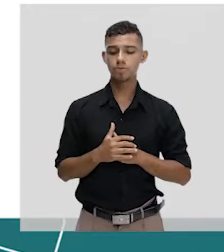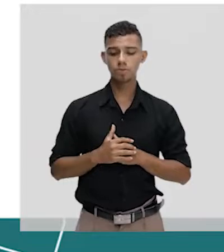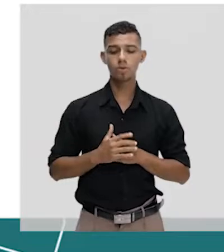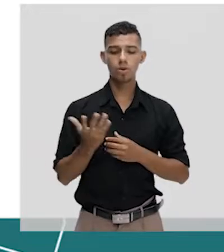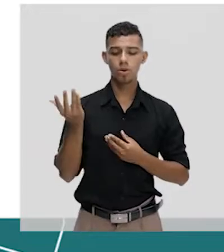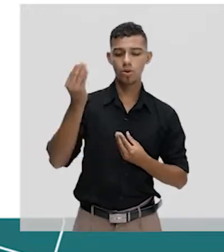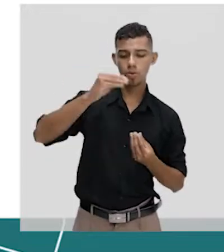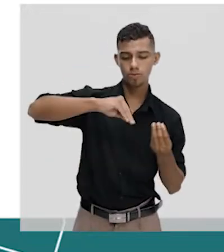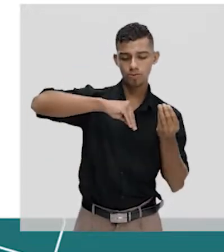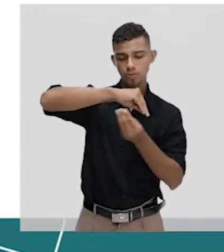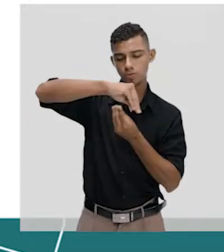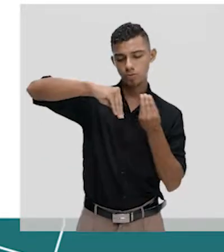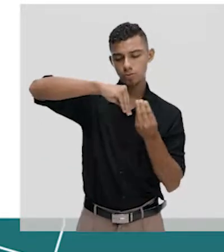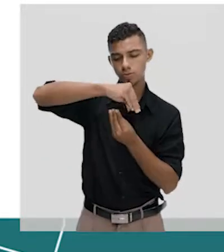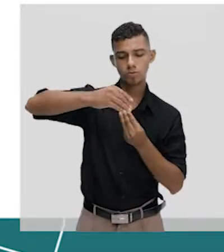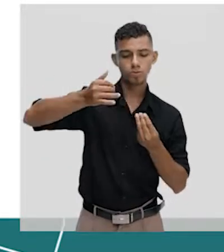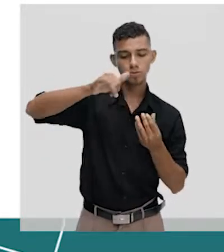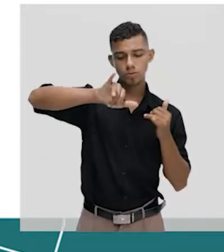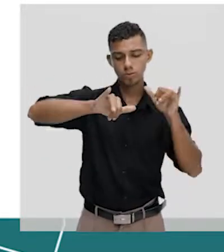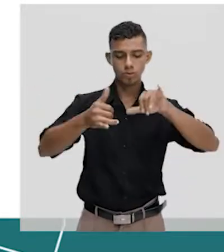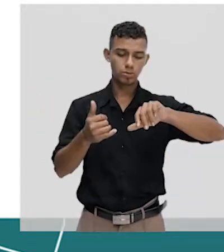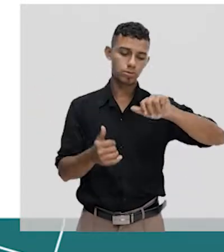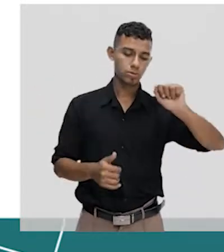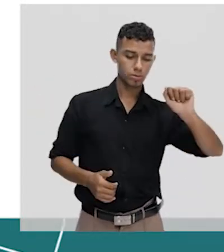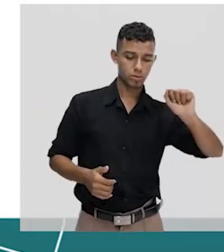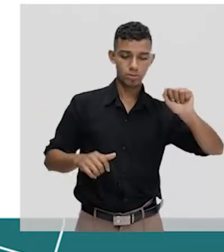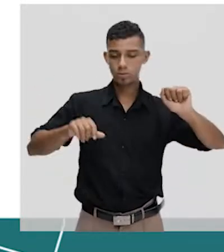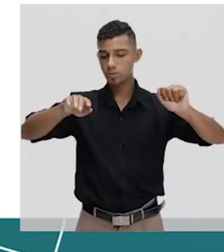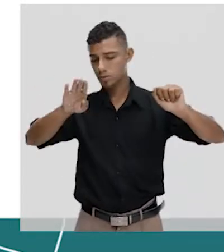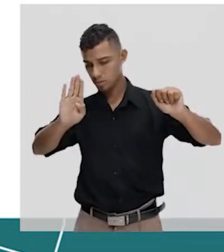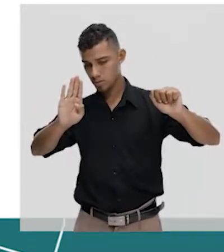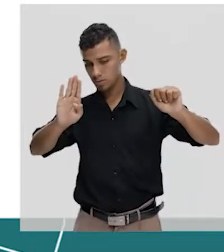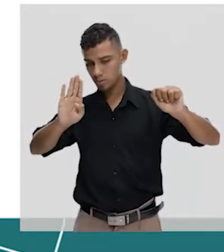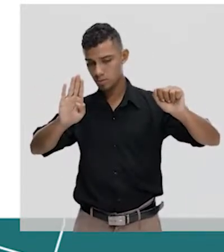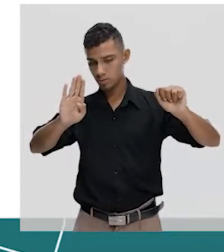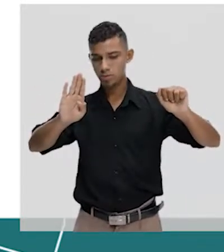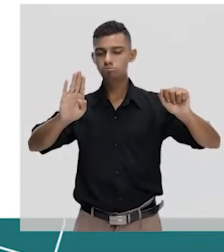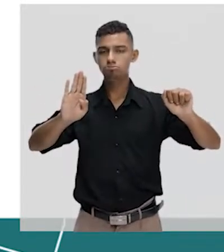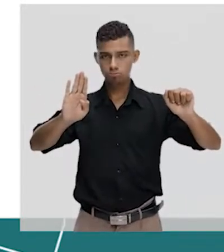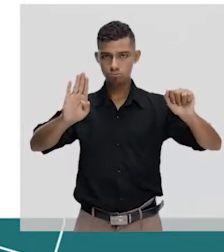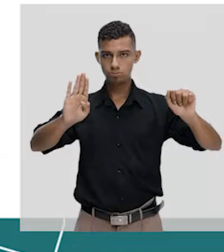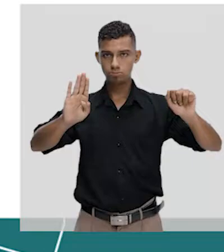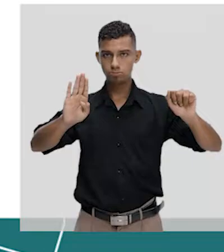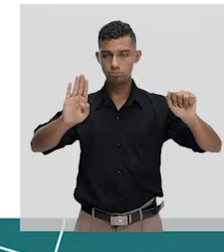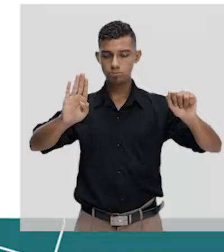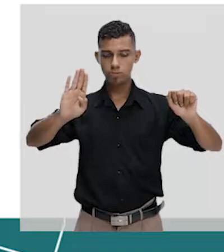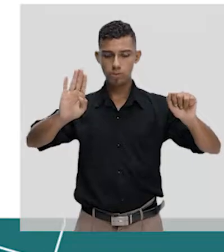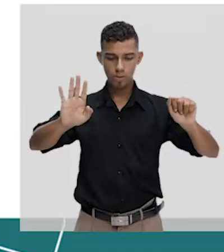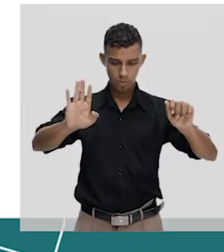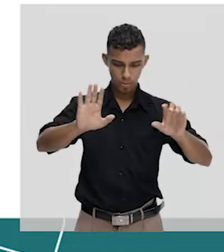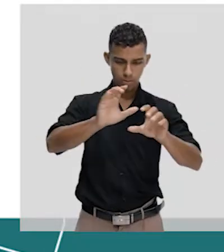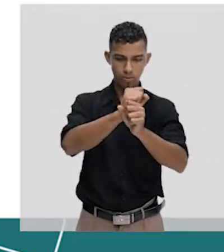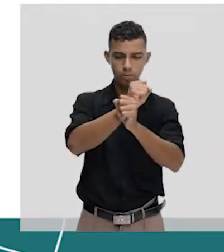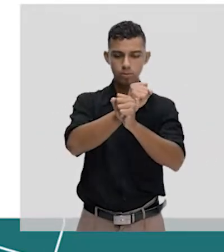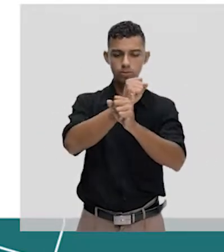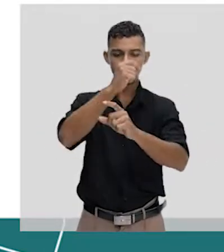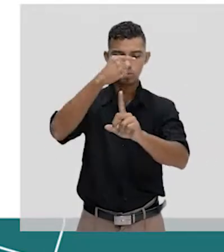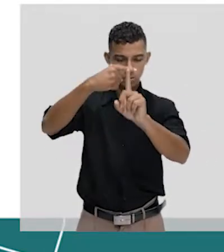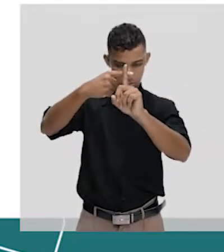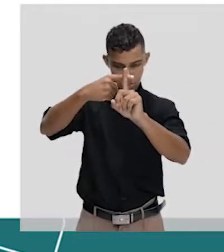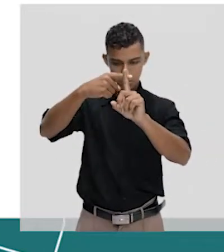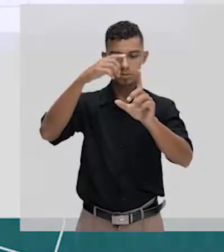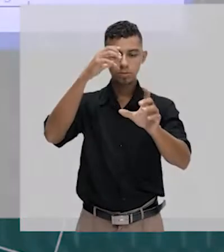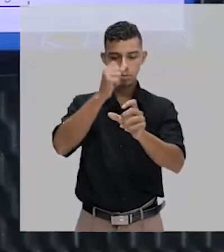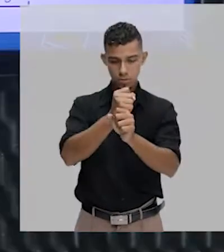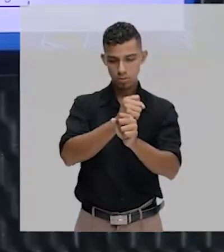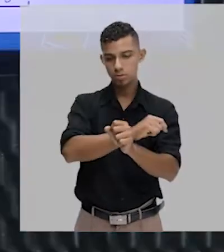B, reagentes, então eu vou ter a massa de A e a massa de B, certo? A soma dessas massas vai ser